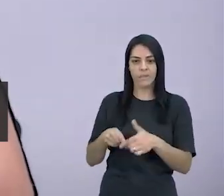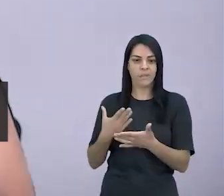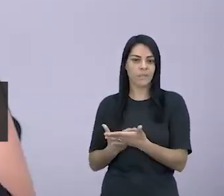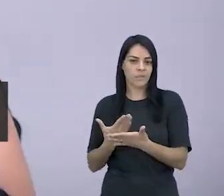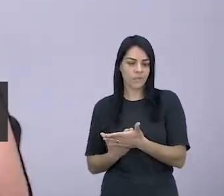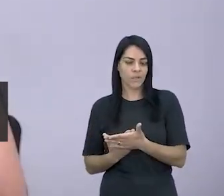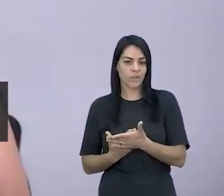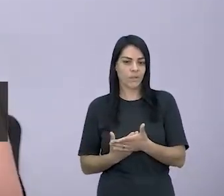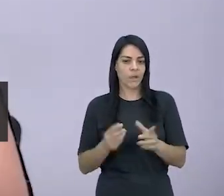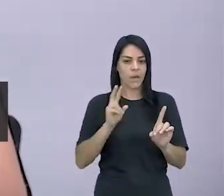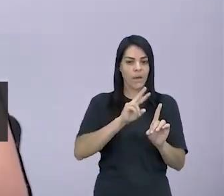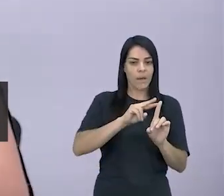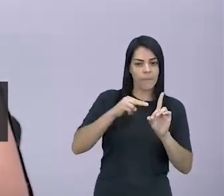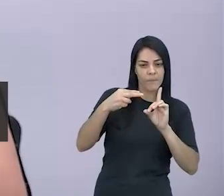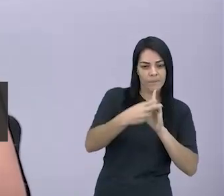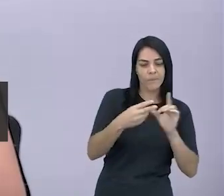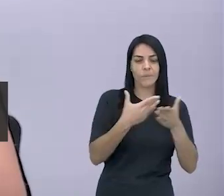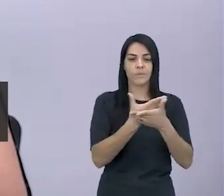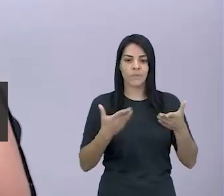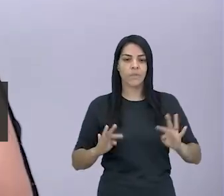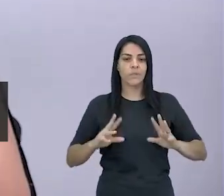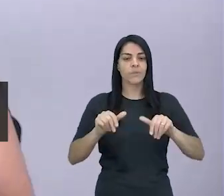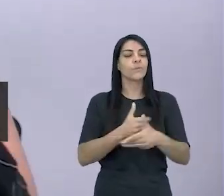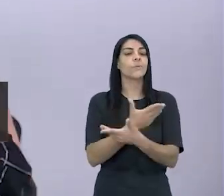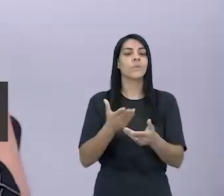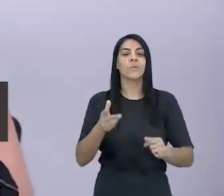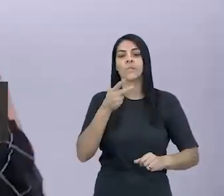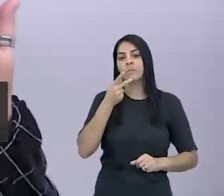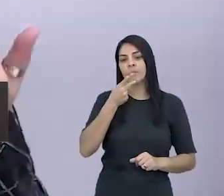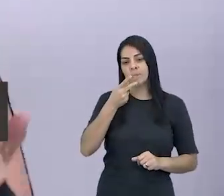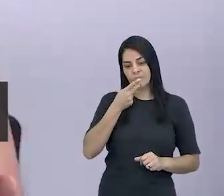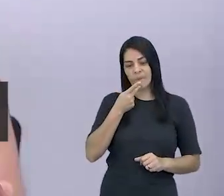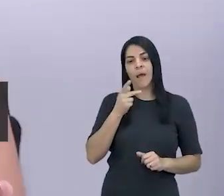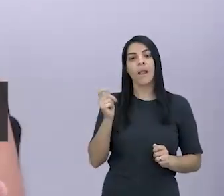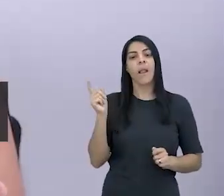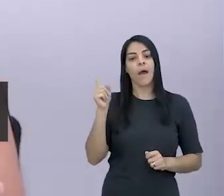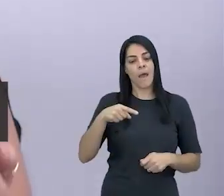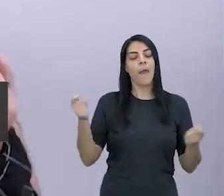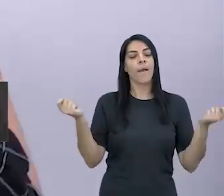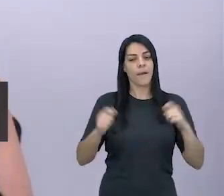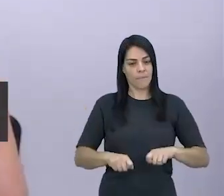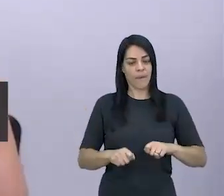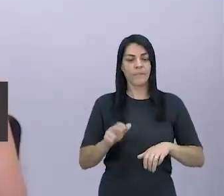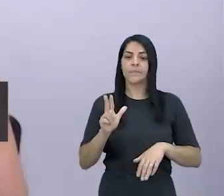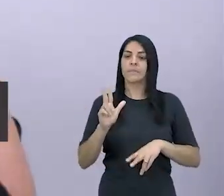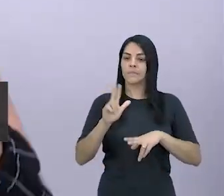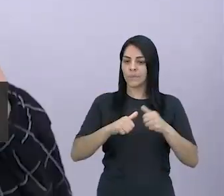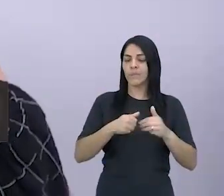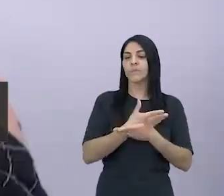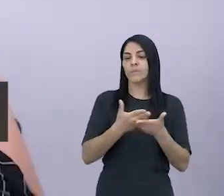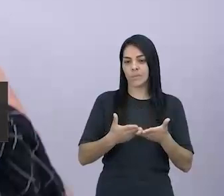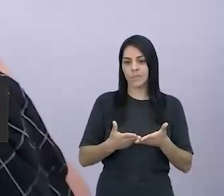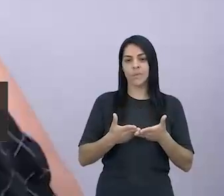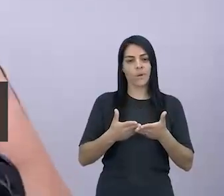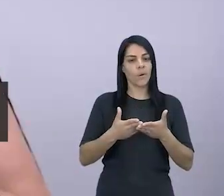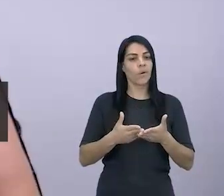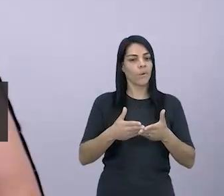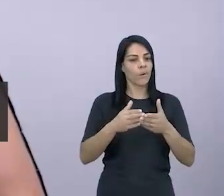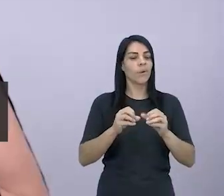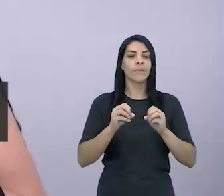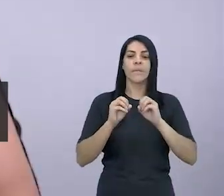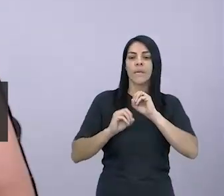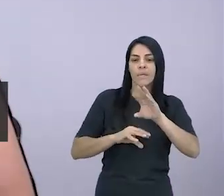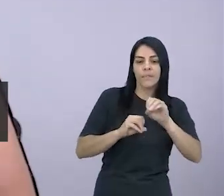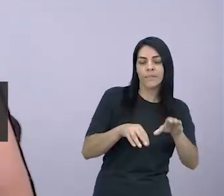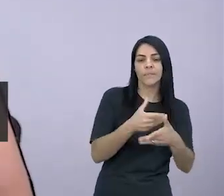aula. E o que nós falamos aqui é possível. Por isso que nós estamos passando para vocês. É possível. Então, assim, eu vou